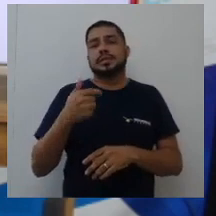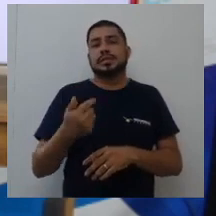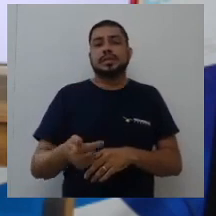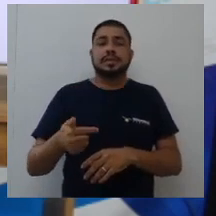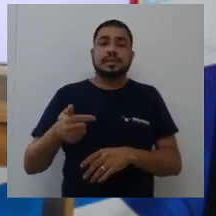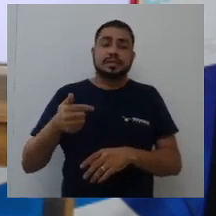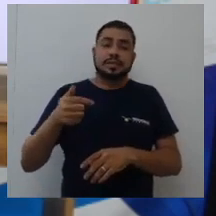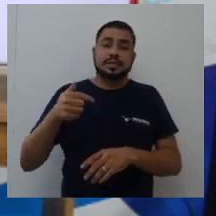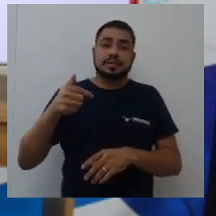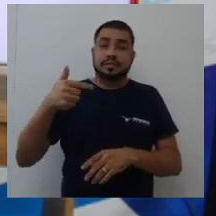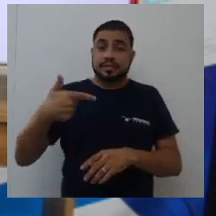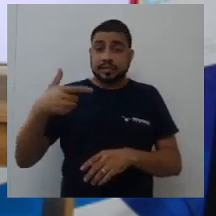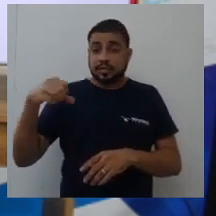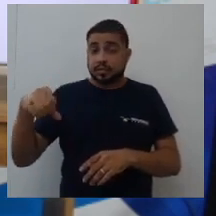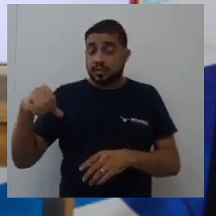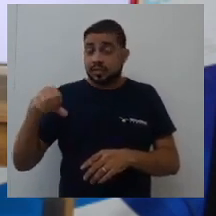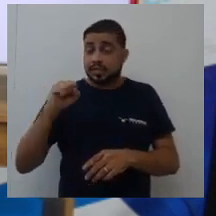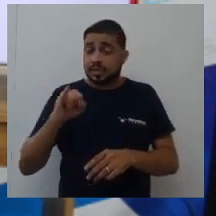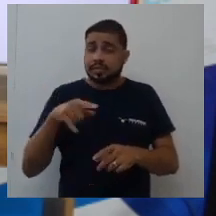3,8729. Se você multiplicar